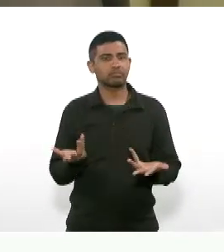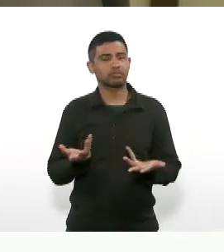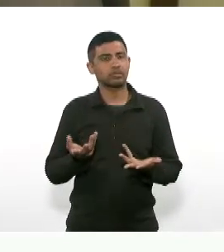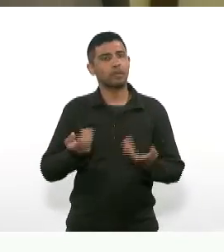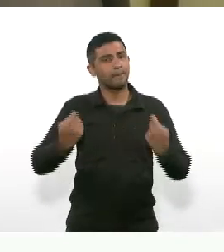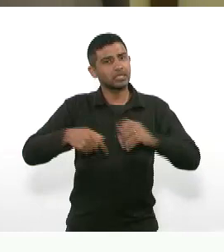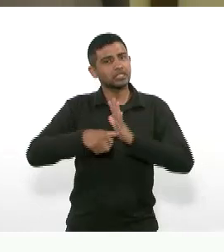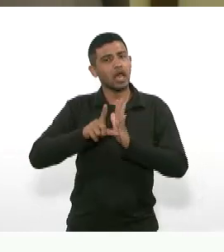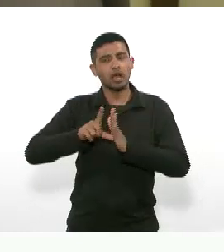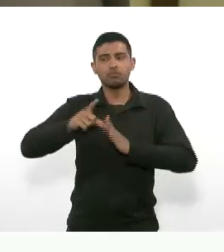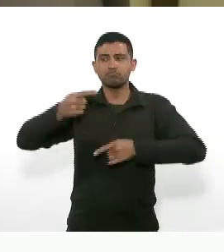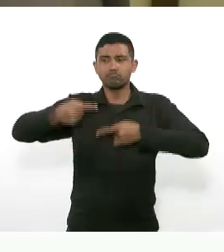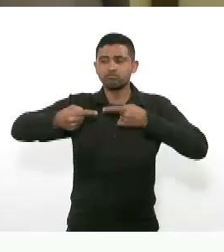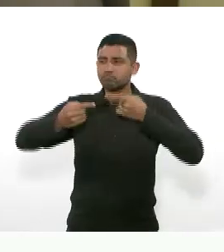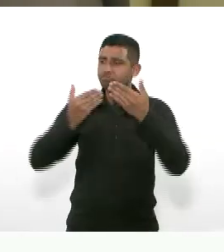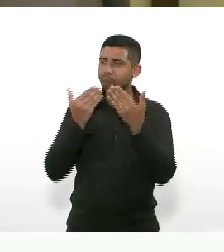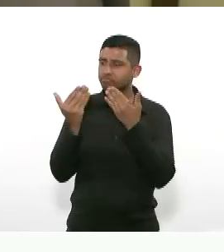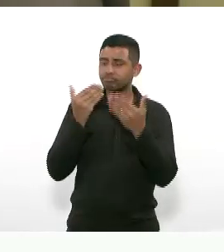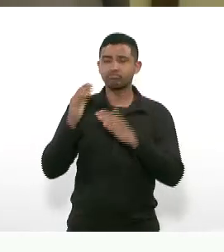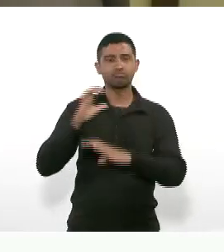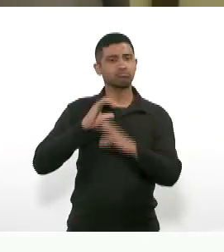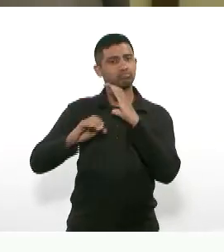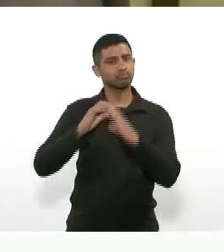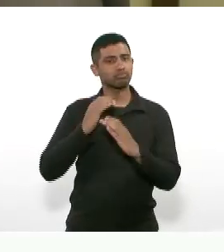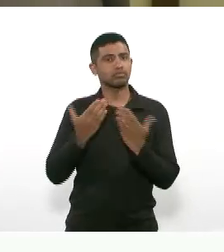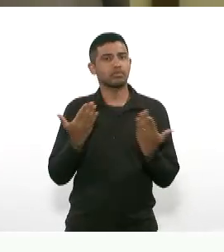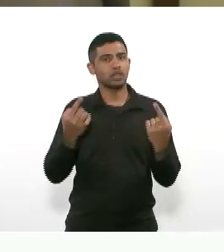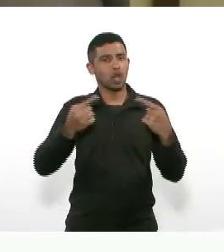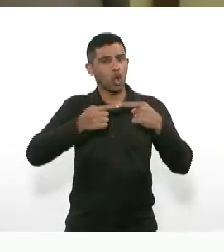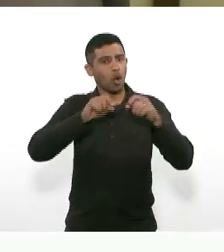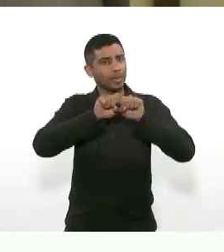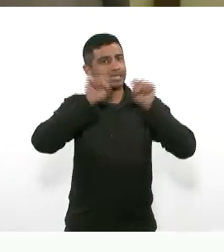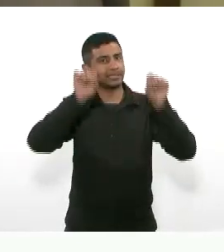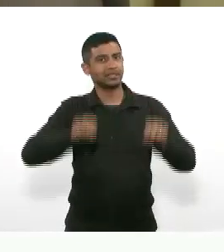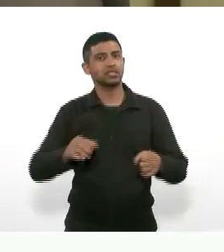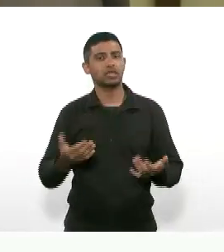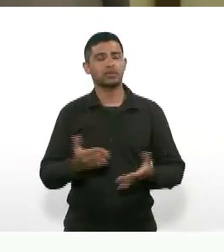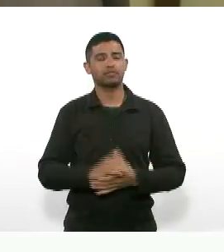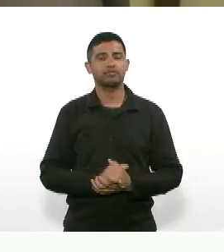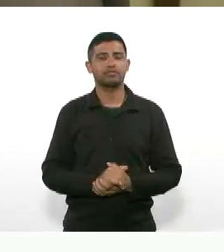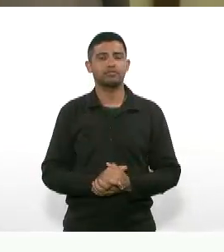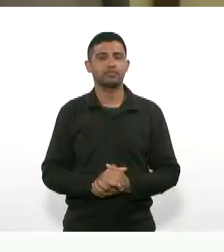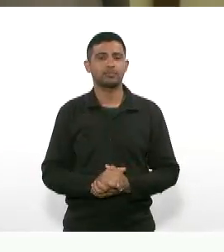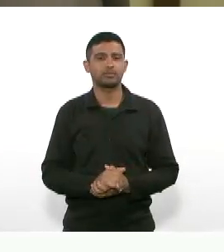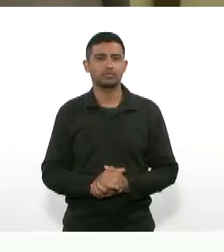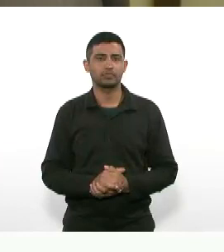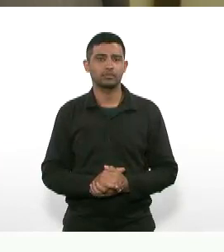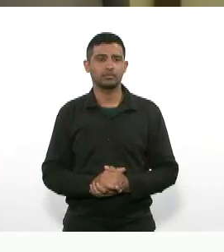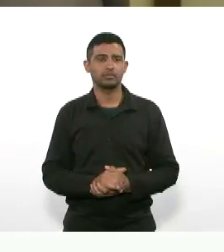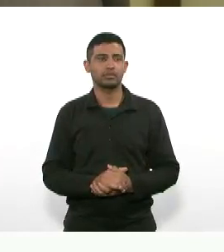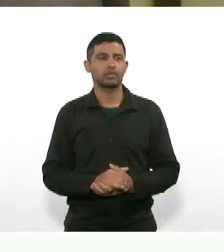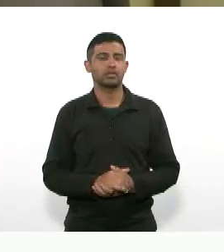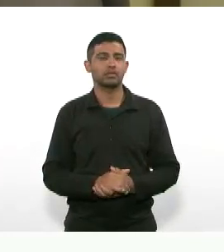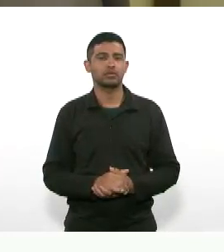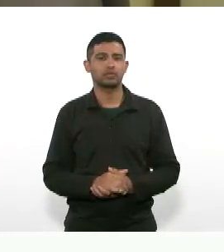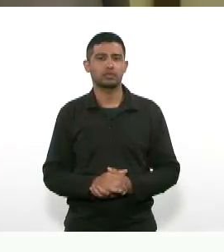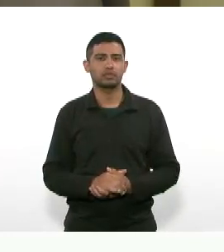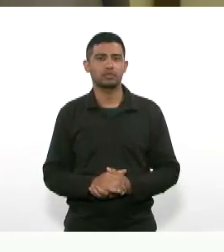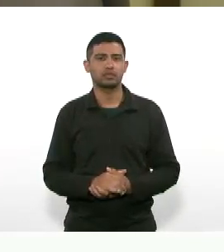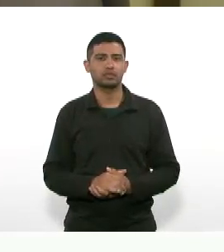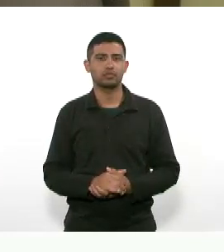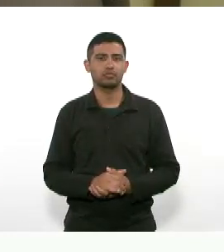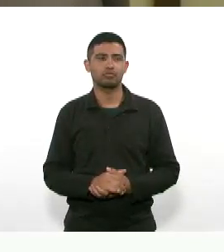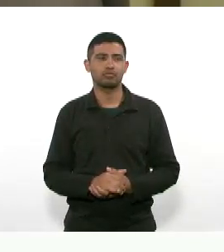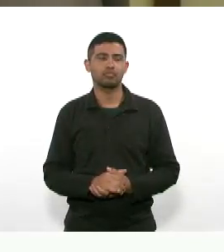é essa a ideia de atuar em rede, atuar como sistema. O que a doutora Somani, eu ia falar Somani porque é